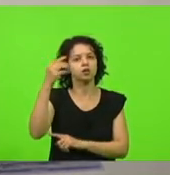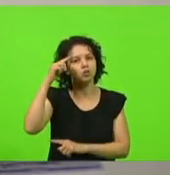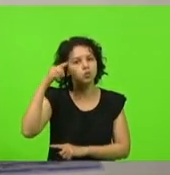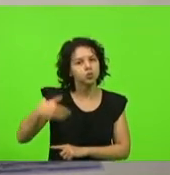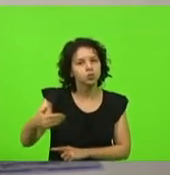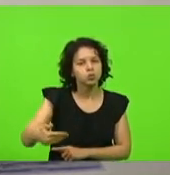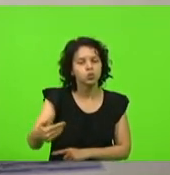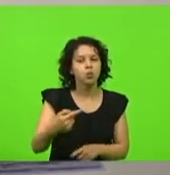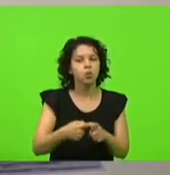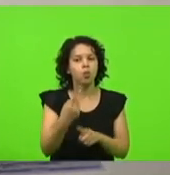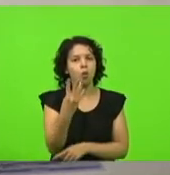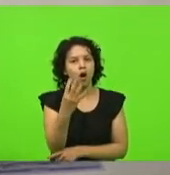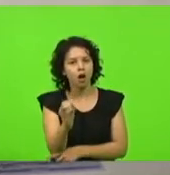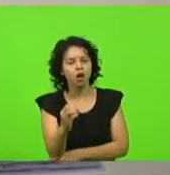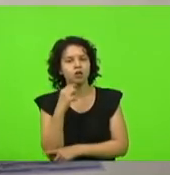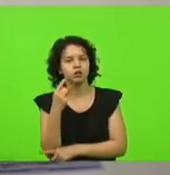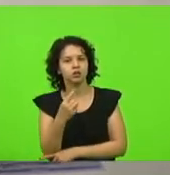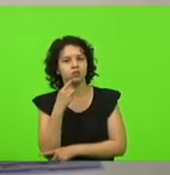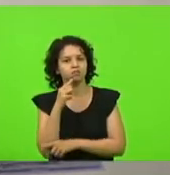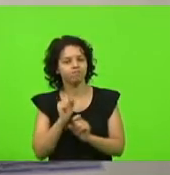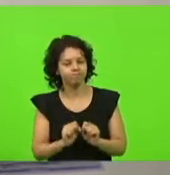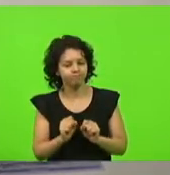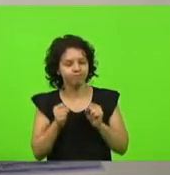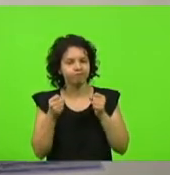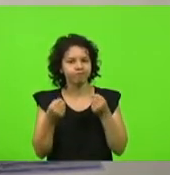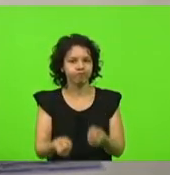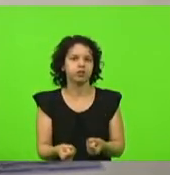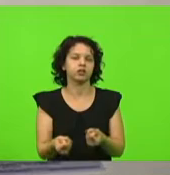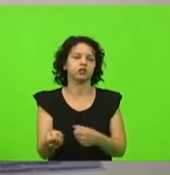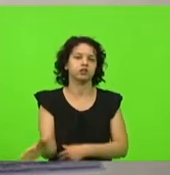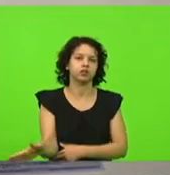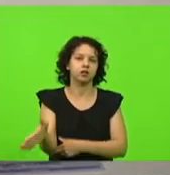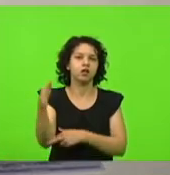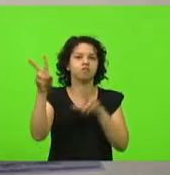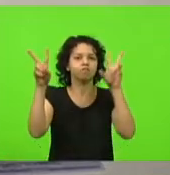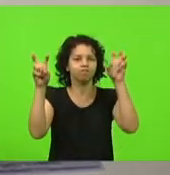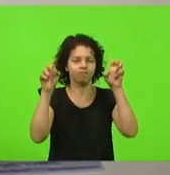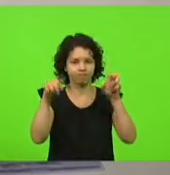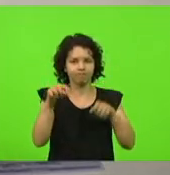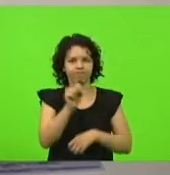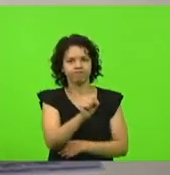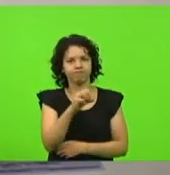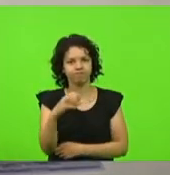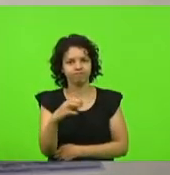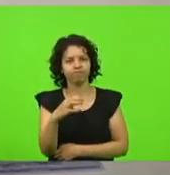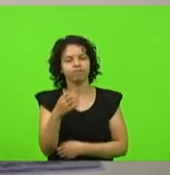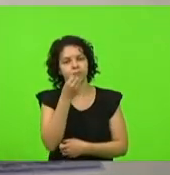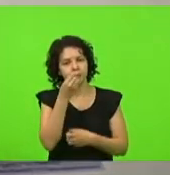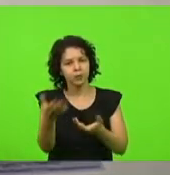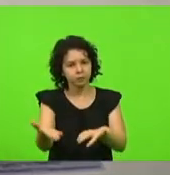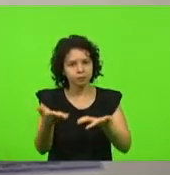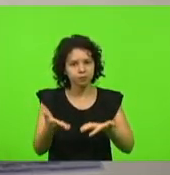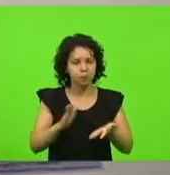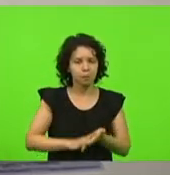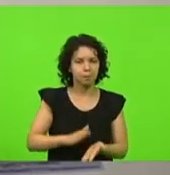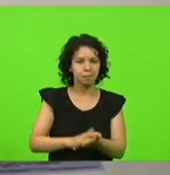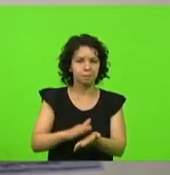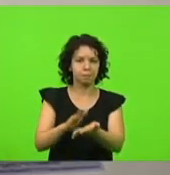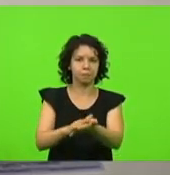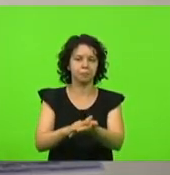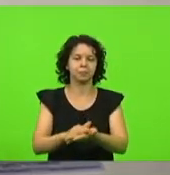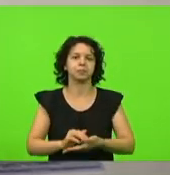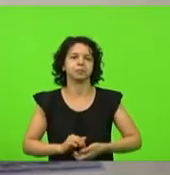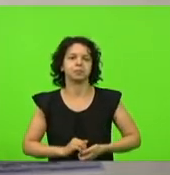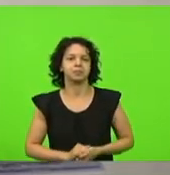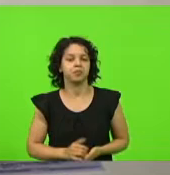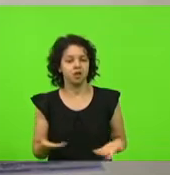40 parlamentares defendem esta bandeira que é Santa Catarina. Sejam bem-vindos e parabéns mais uma vez. Agora